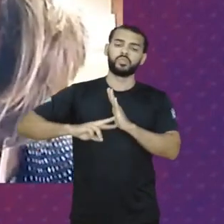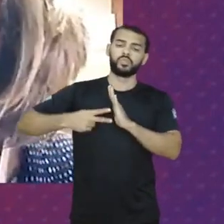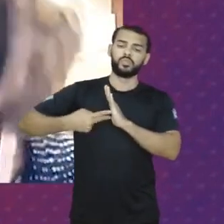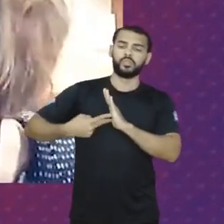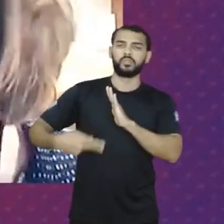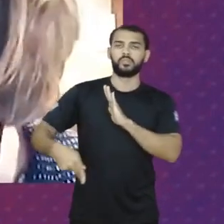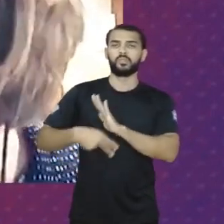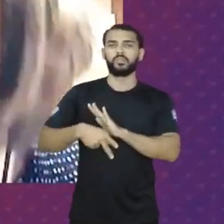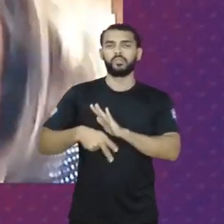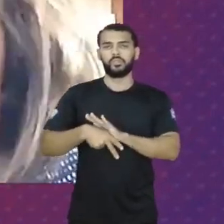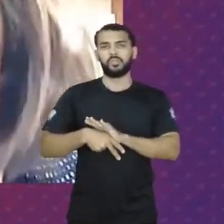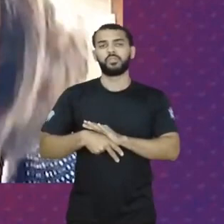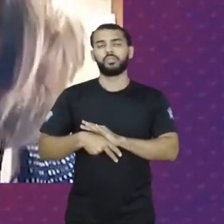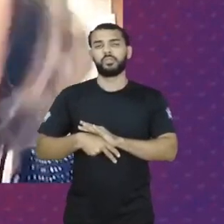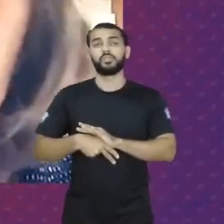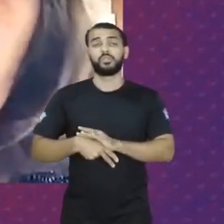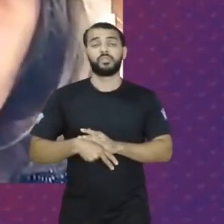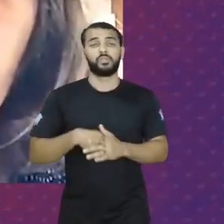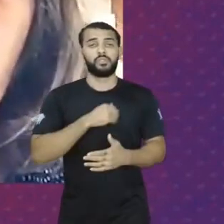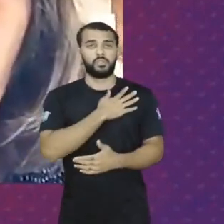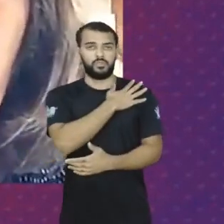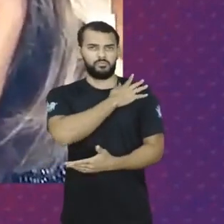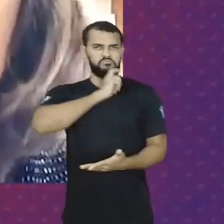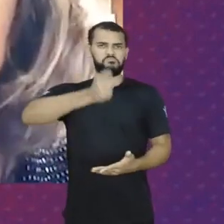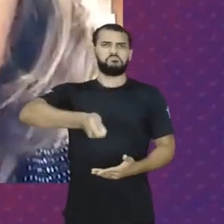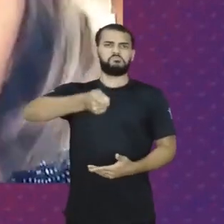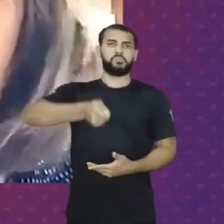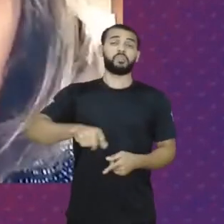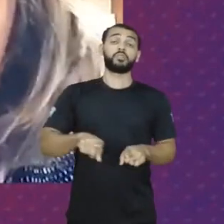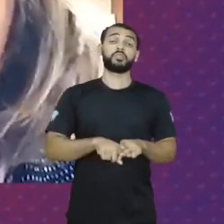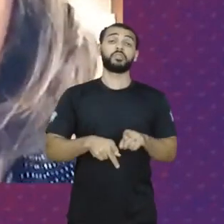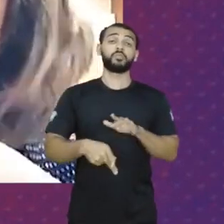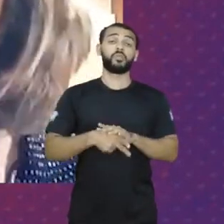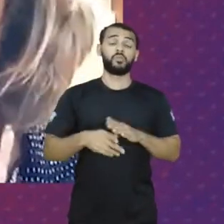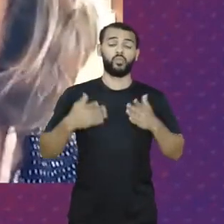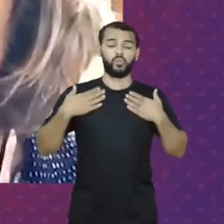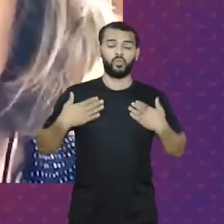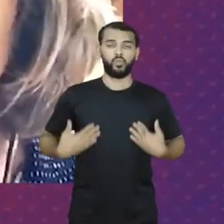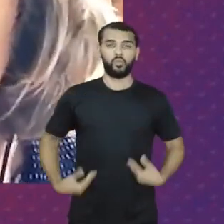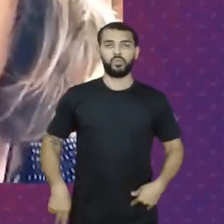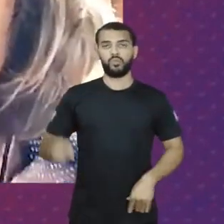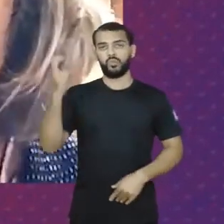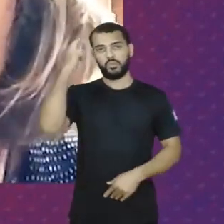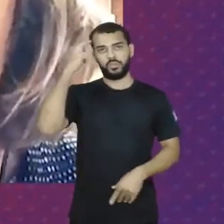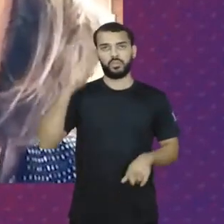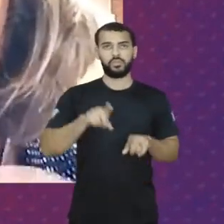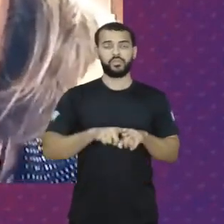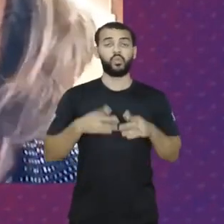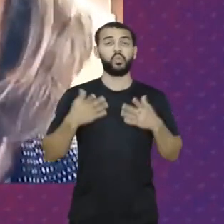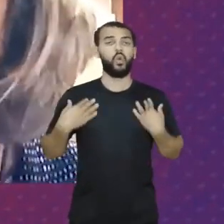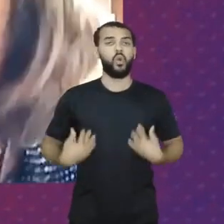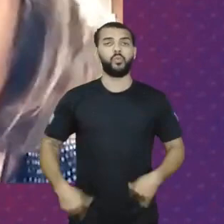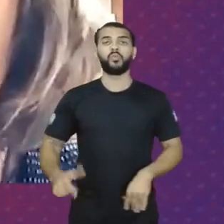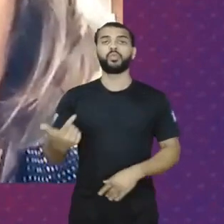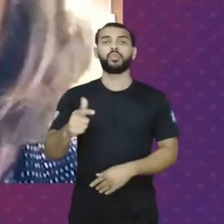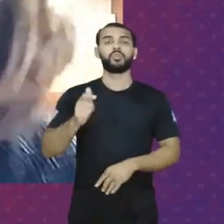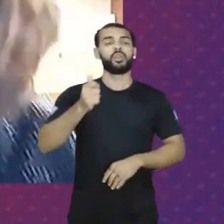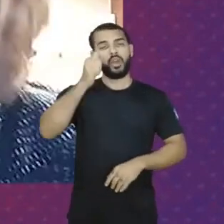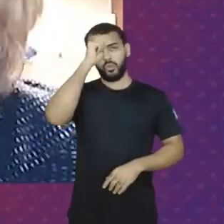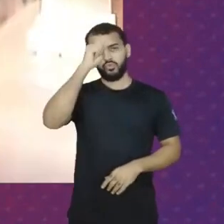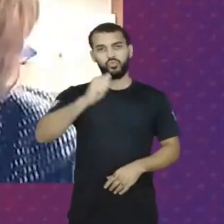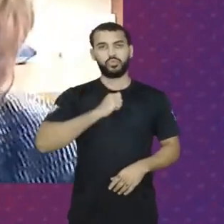ditadura e uma tortura que se estabelece nos corpos, para que os corpos não tenham autonomia, para que os